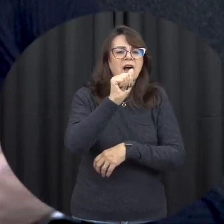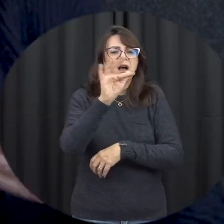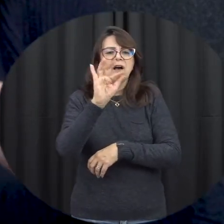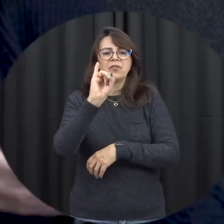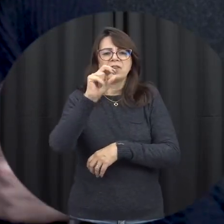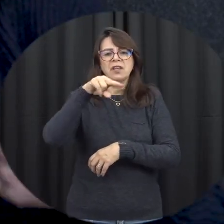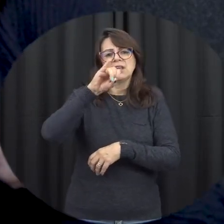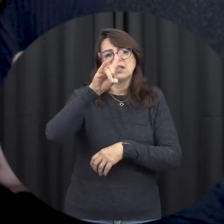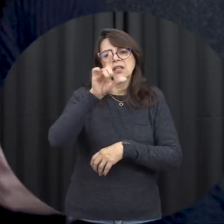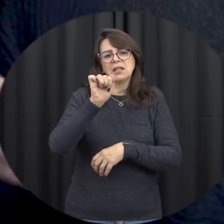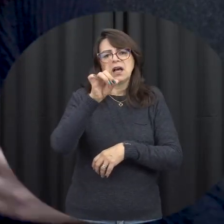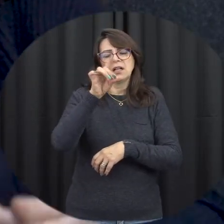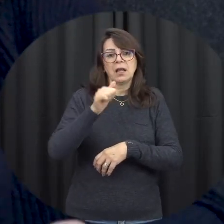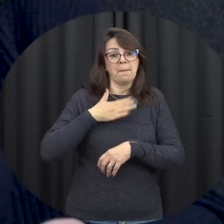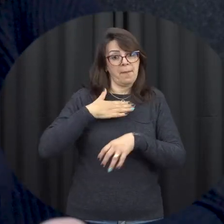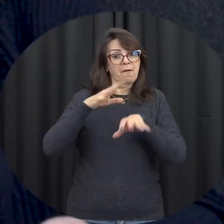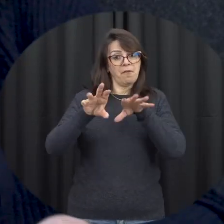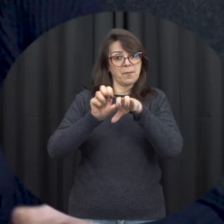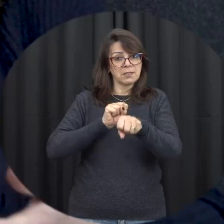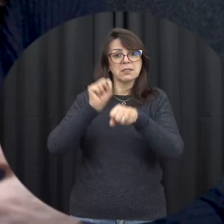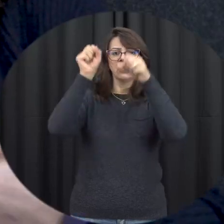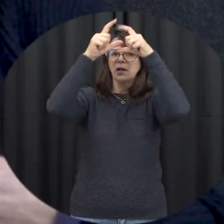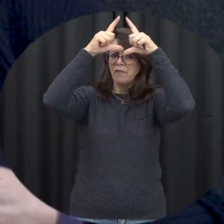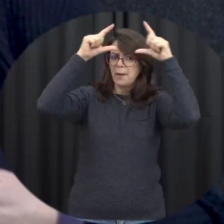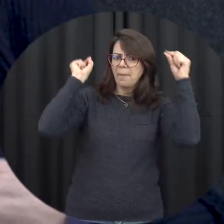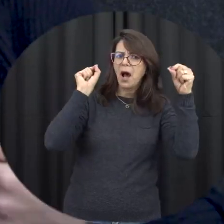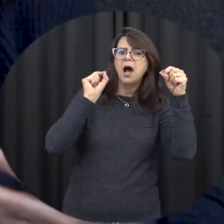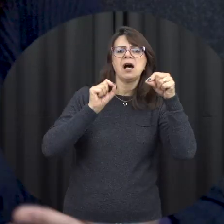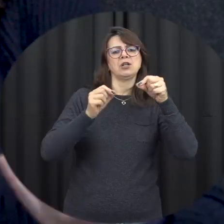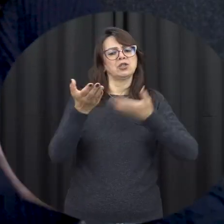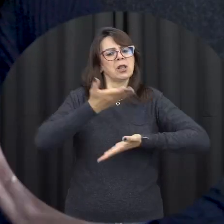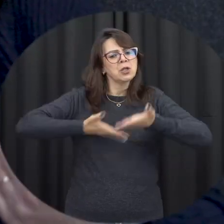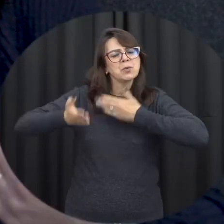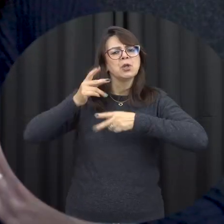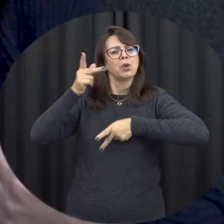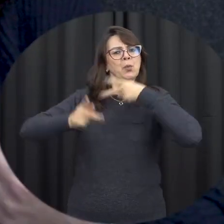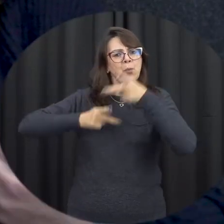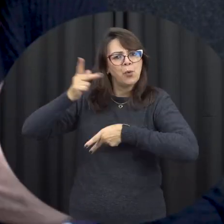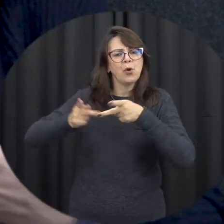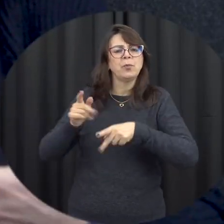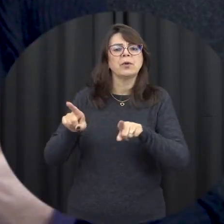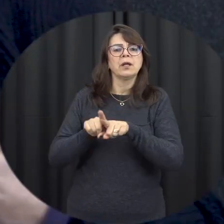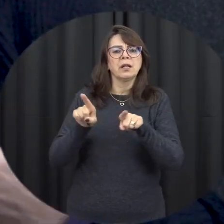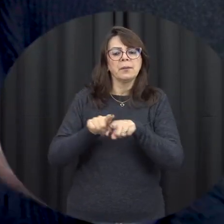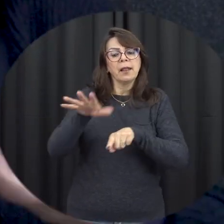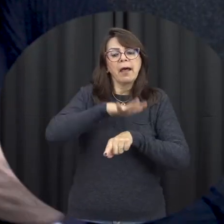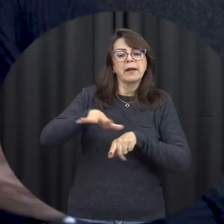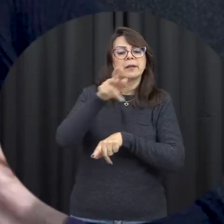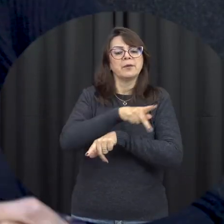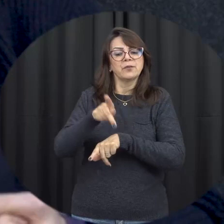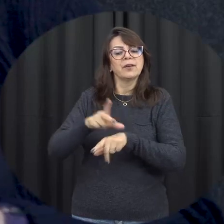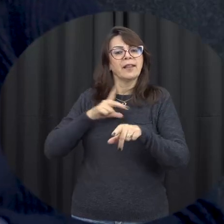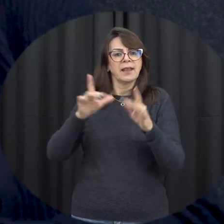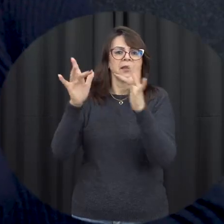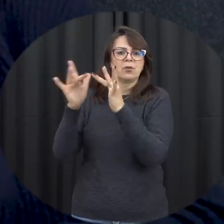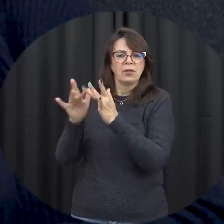afinidades. A minha graduação em enfermagem, né, de serviço ao público, de atendimento ao público, e a docência também está